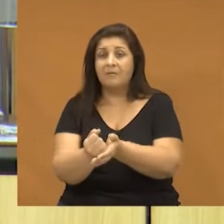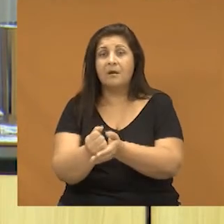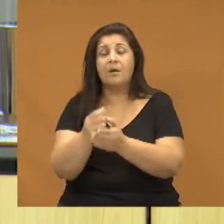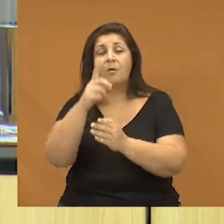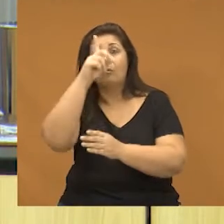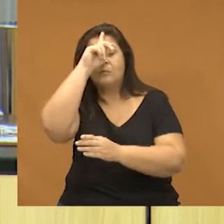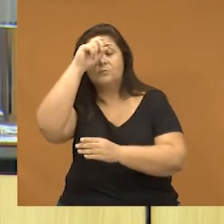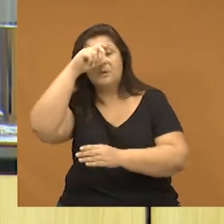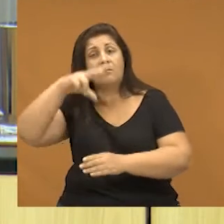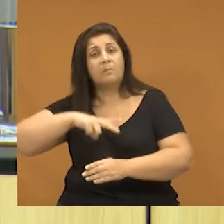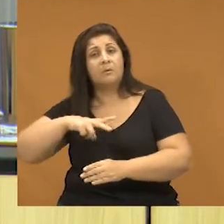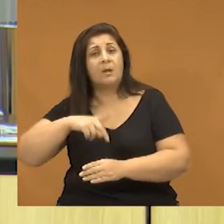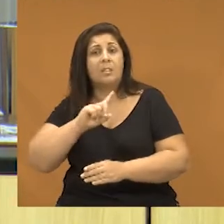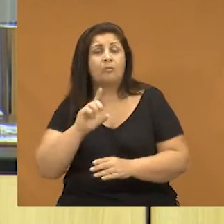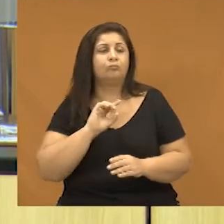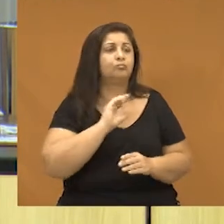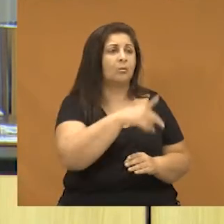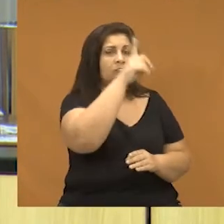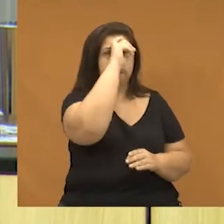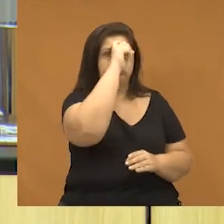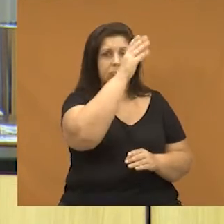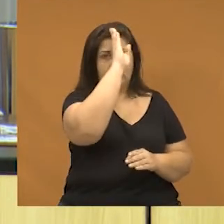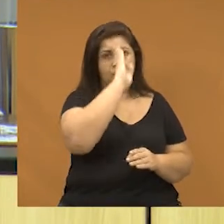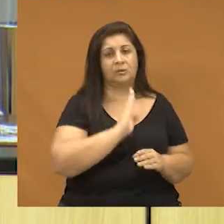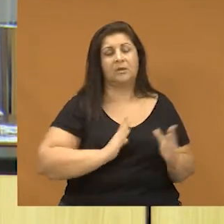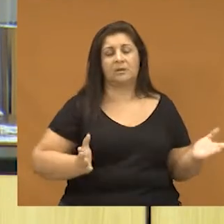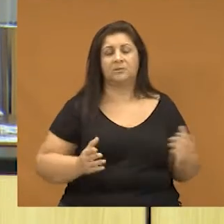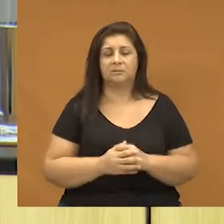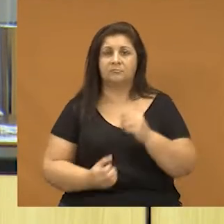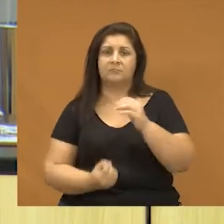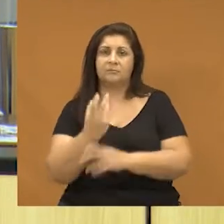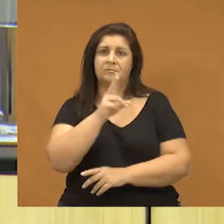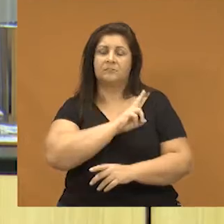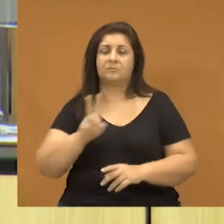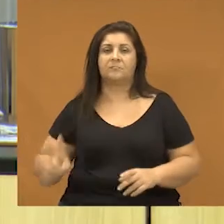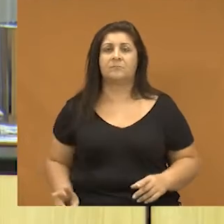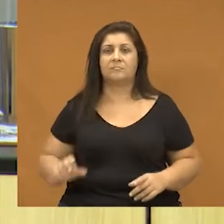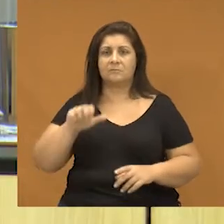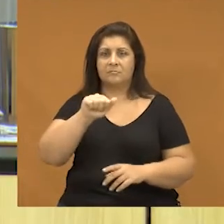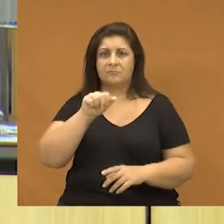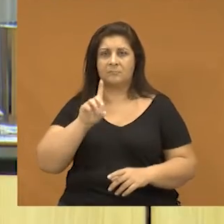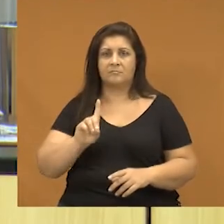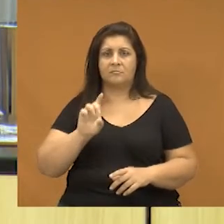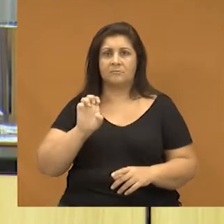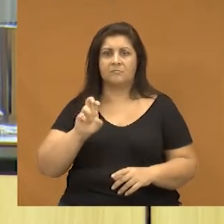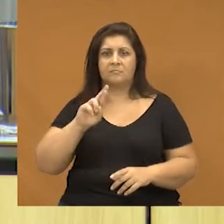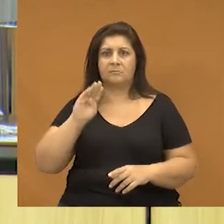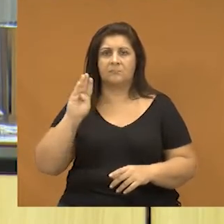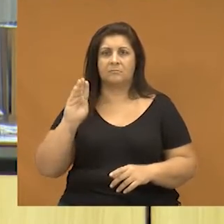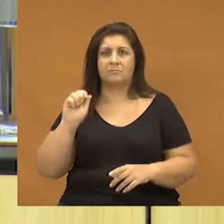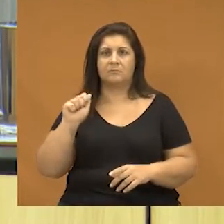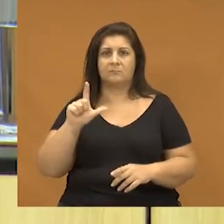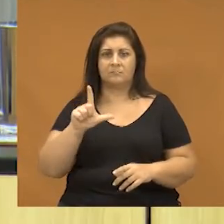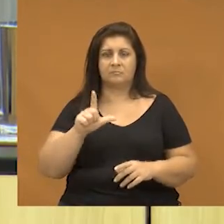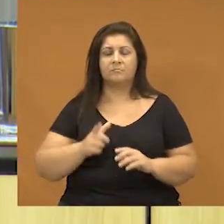privados e das outras providências. Autoria, vereador Aderbal Sodré.